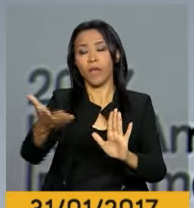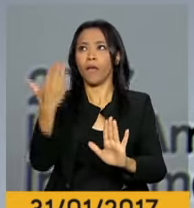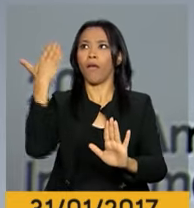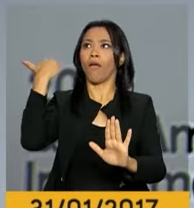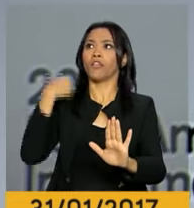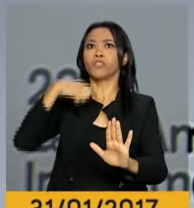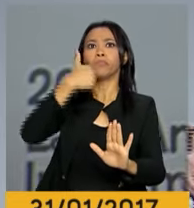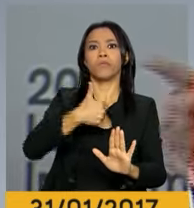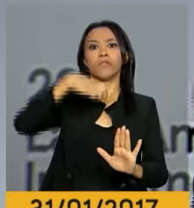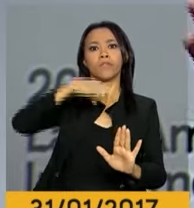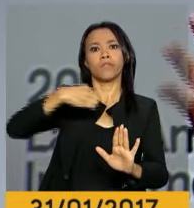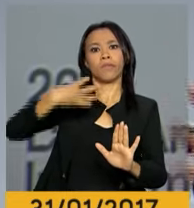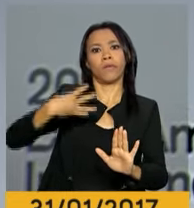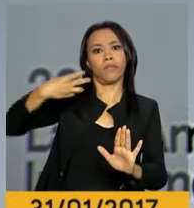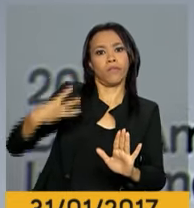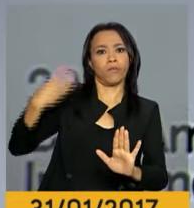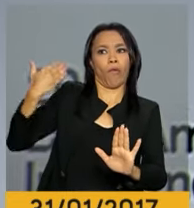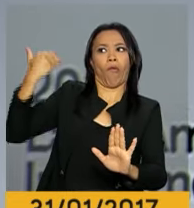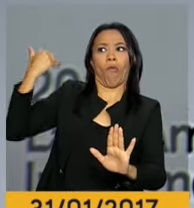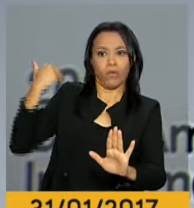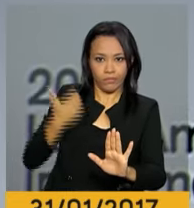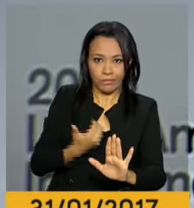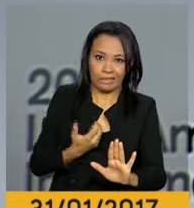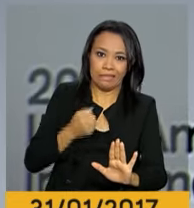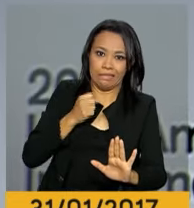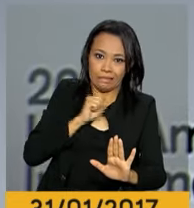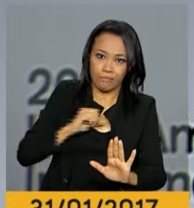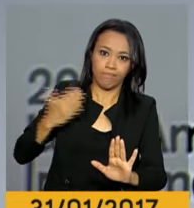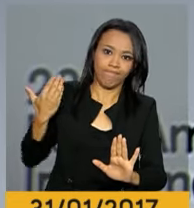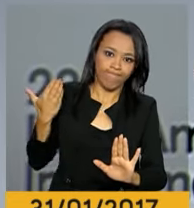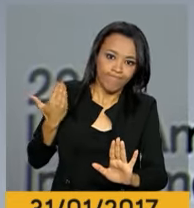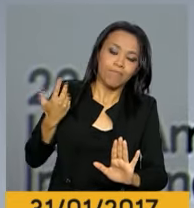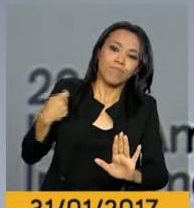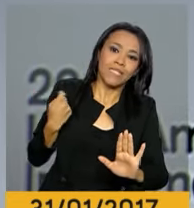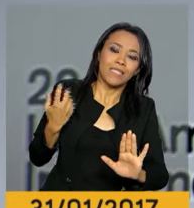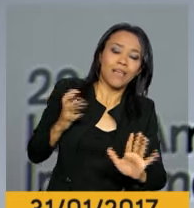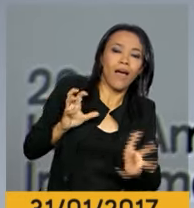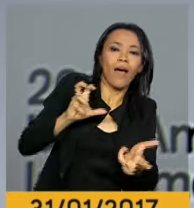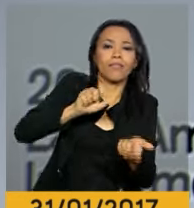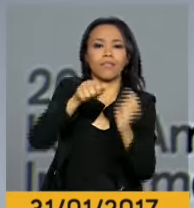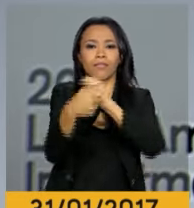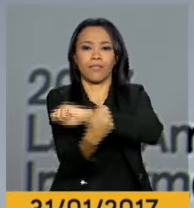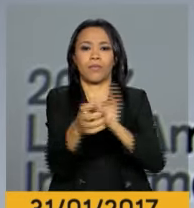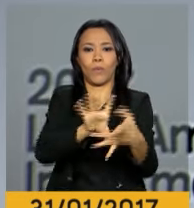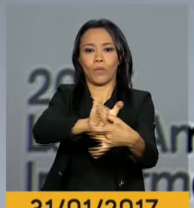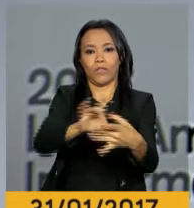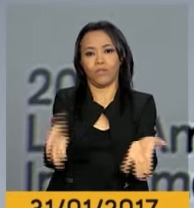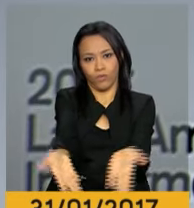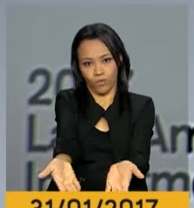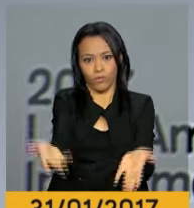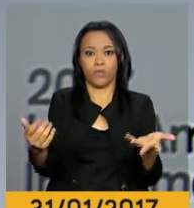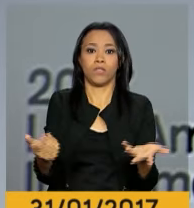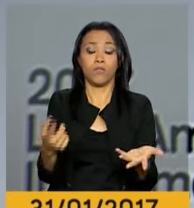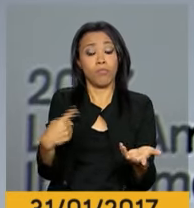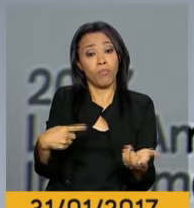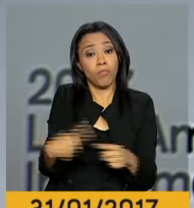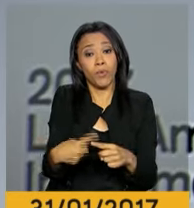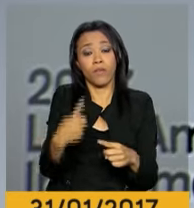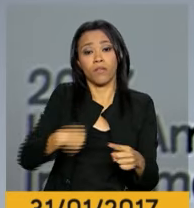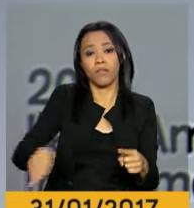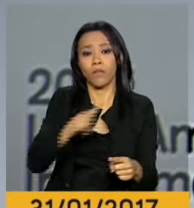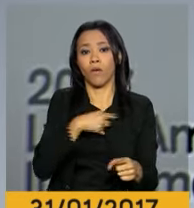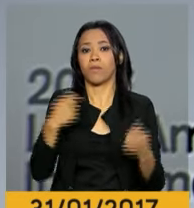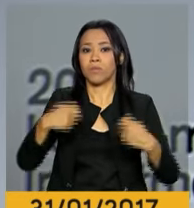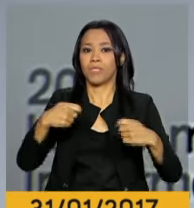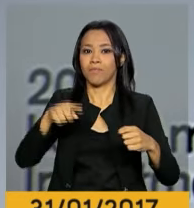1943 houve modificações etc mas naturalmente é preciso adequá-la porque hoje mais do que nunca nós precisamos